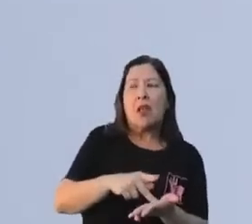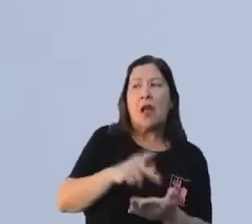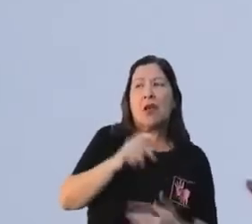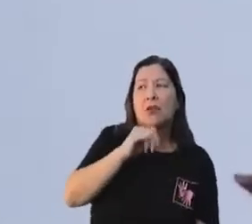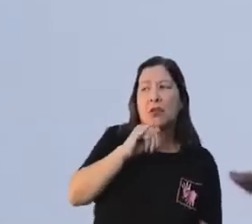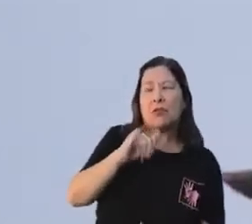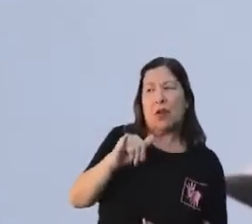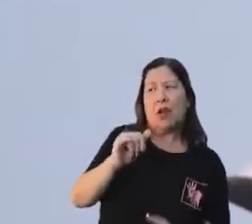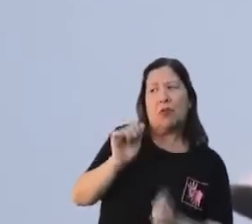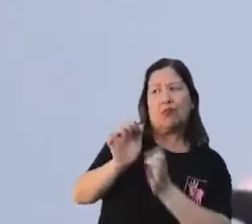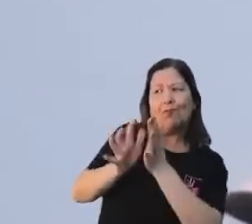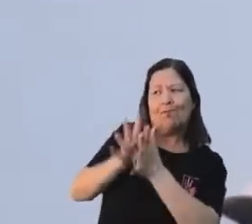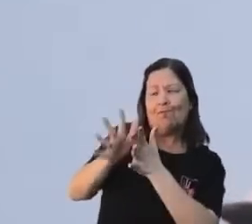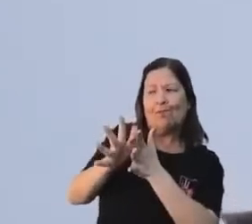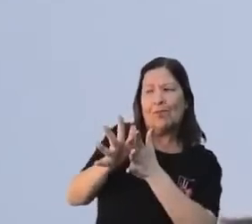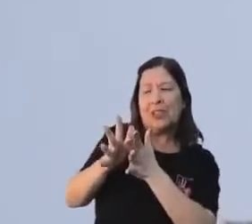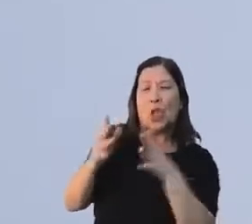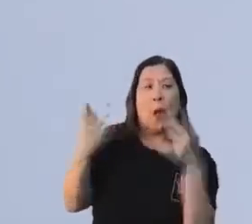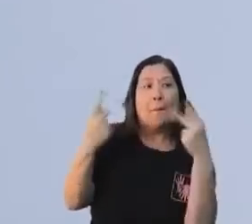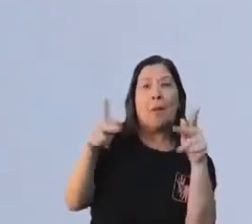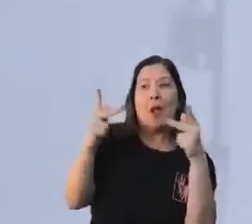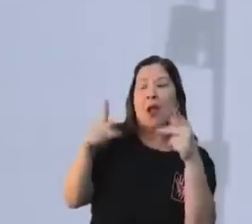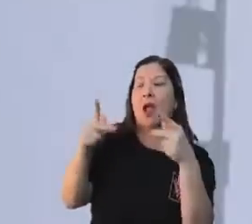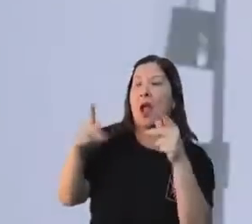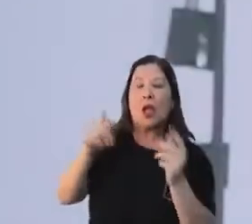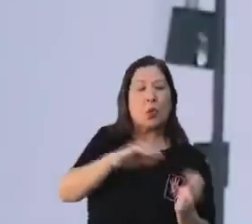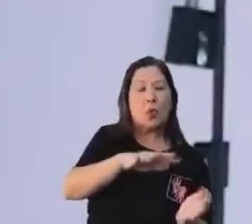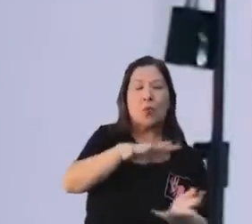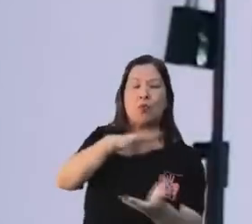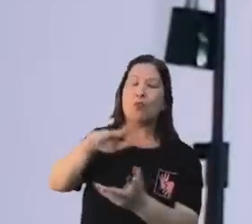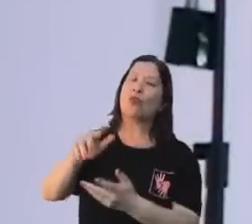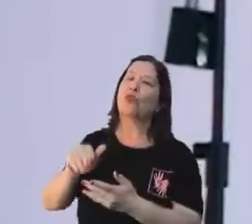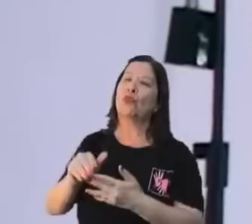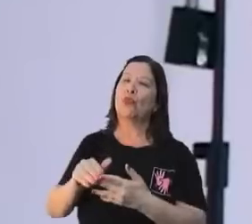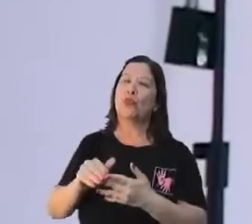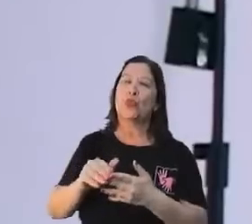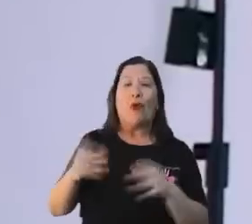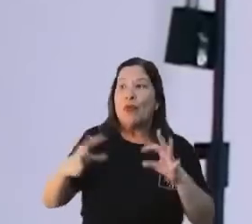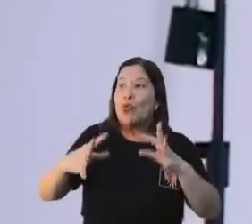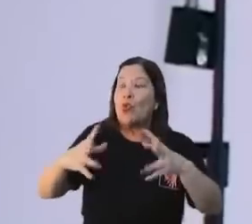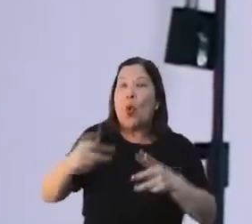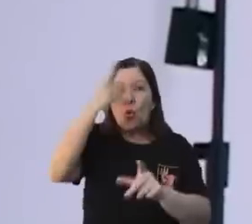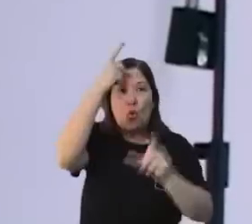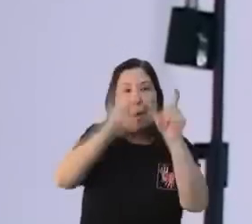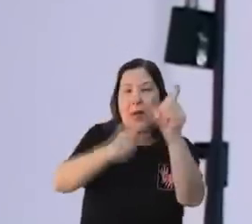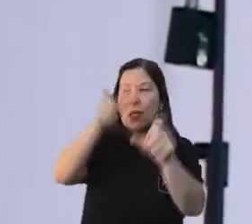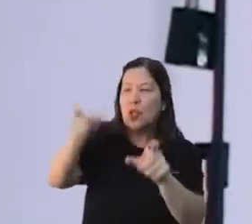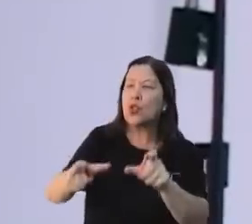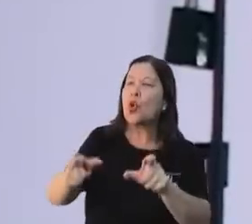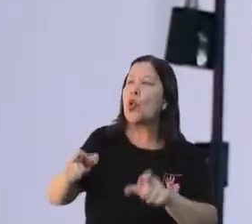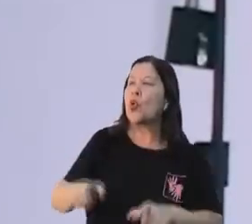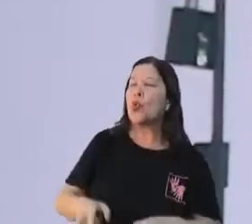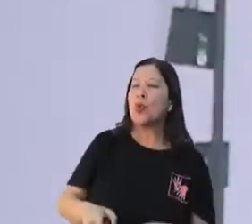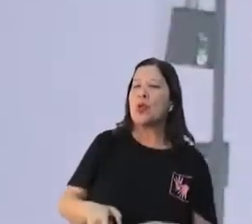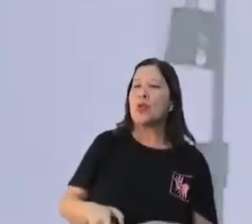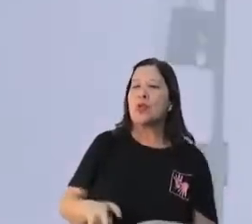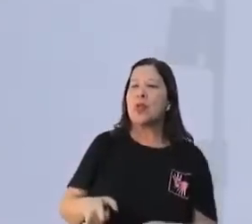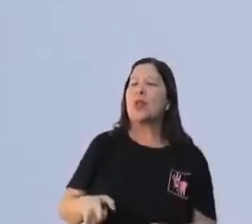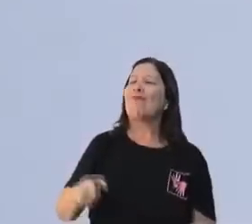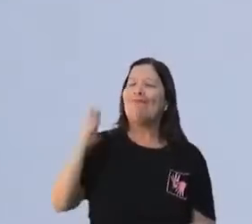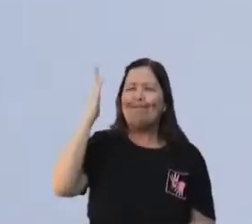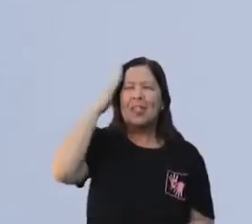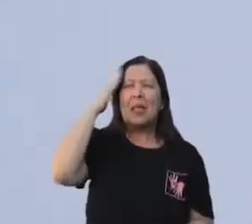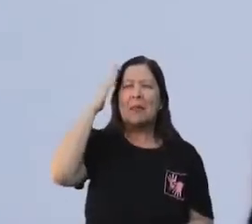mundo o Evangelho, será também contado o que ela fez, para a memória sua. Amém.